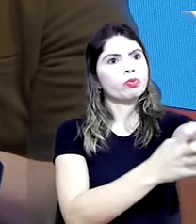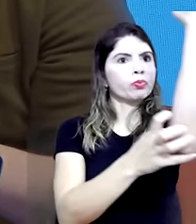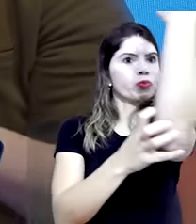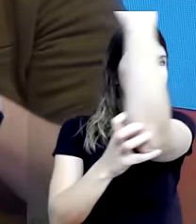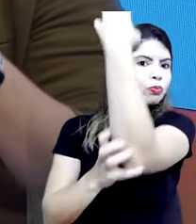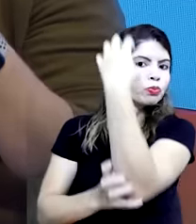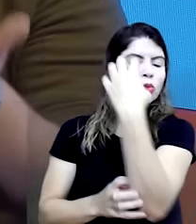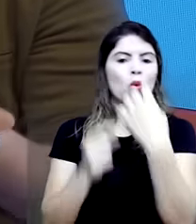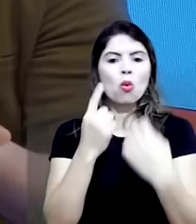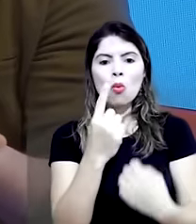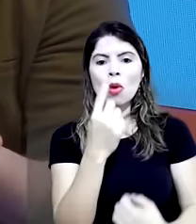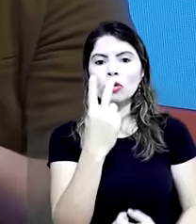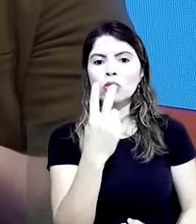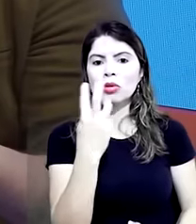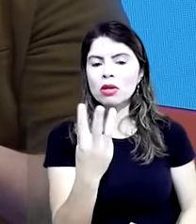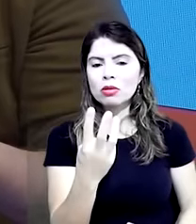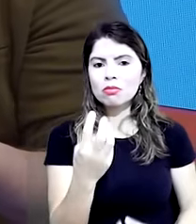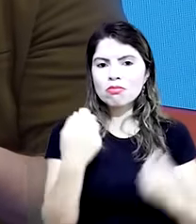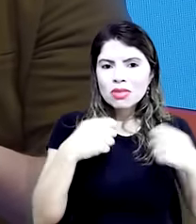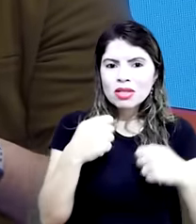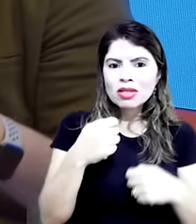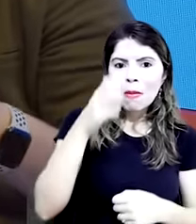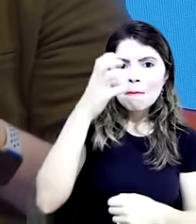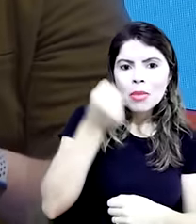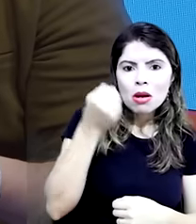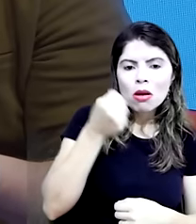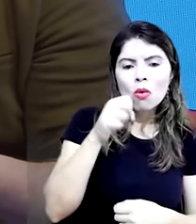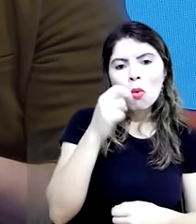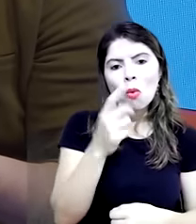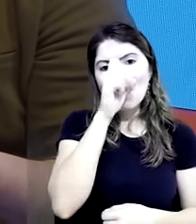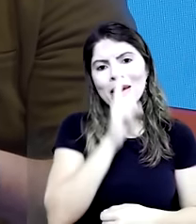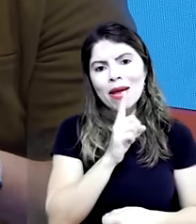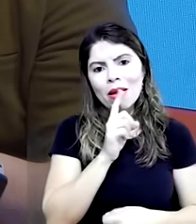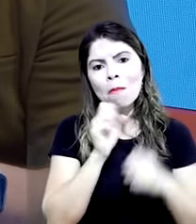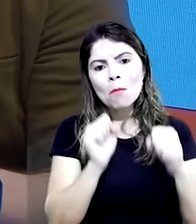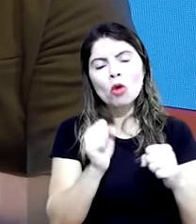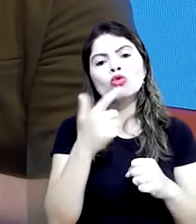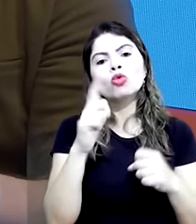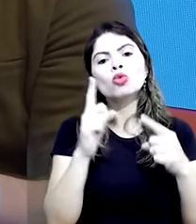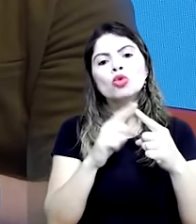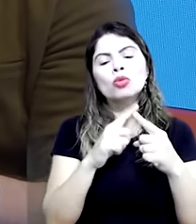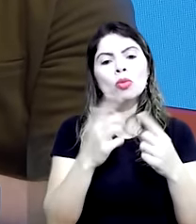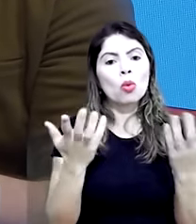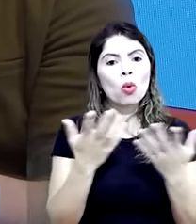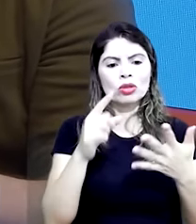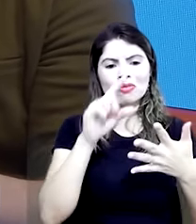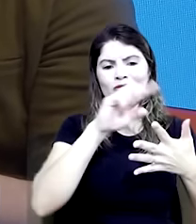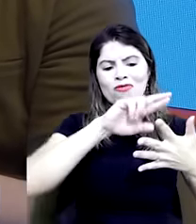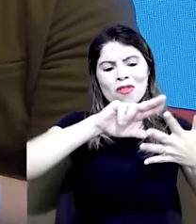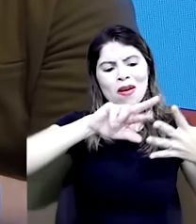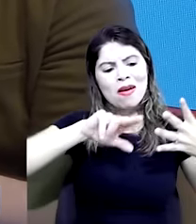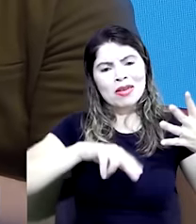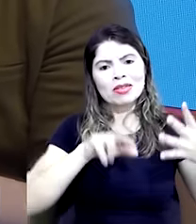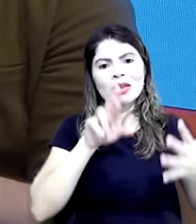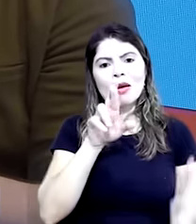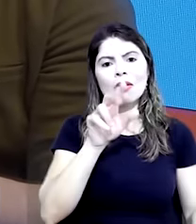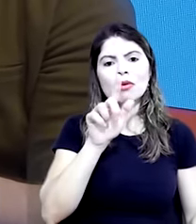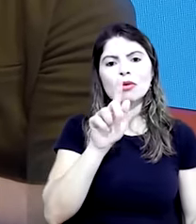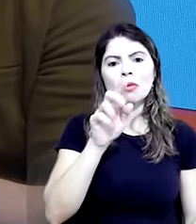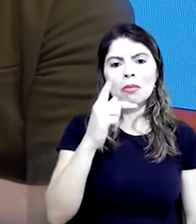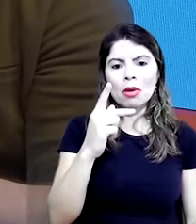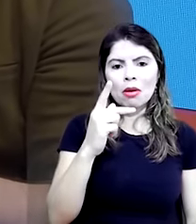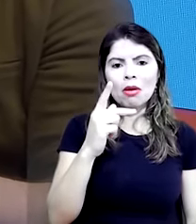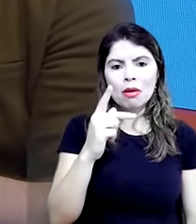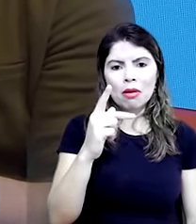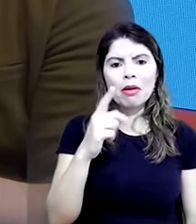luz precisa ser só branca ou amarela não pode ser uma luz de outra cor Hoje a gente tem opções de RGB né peças que